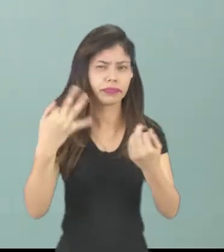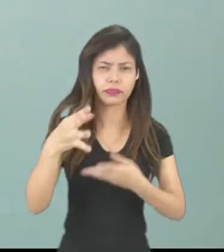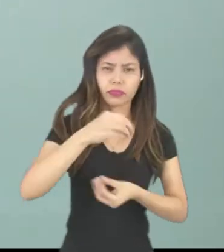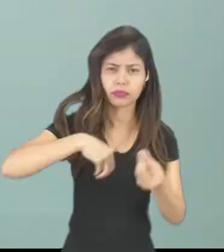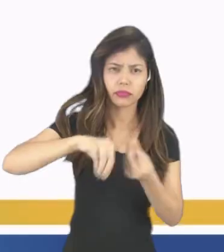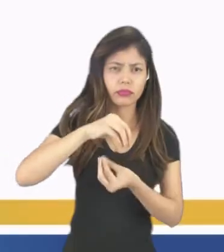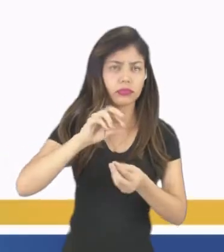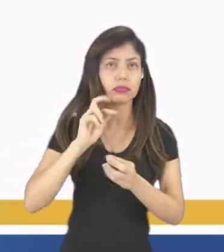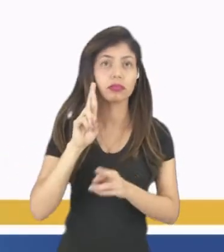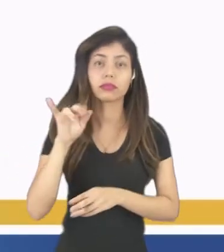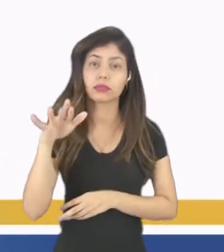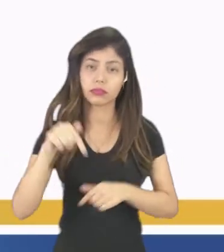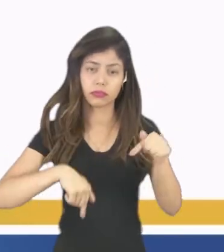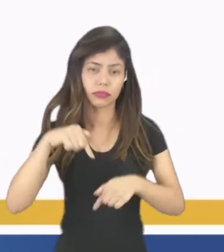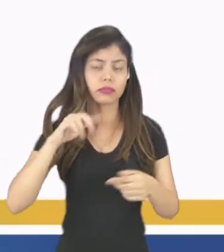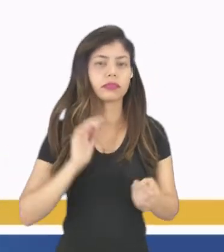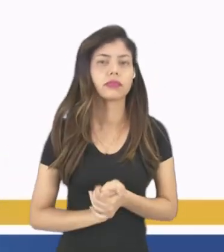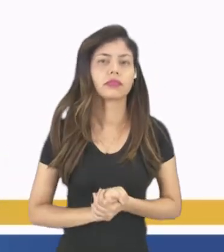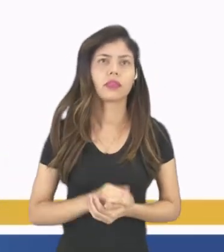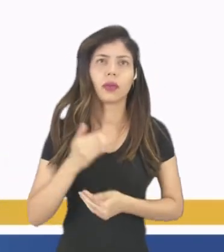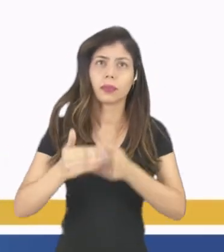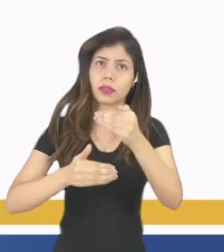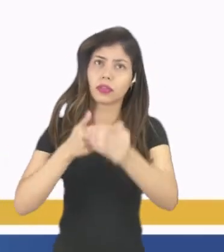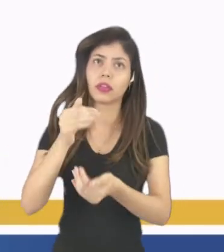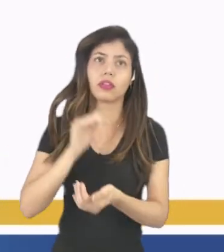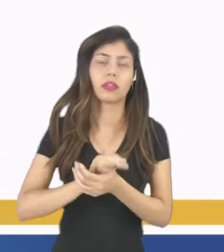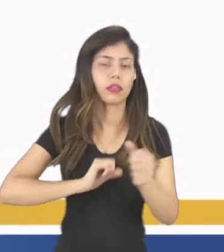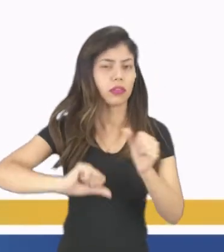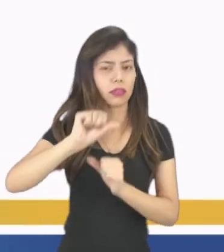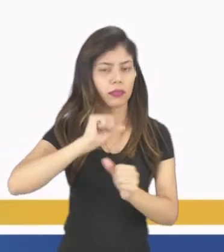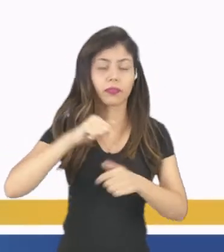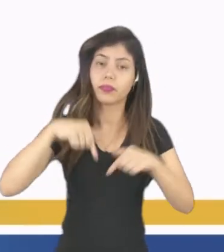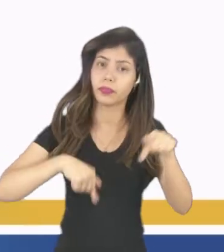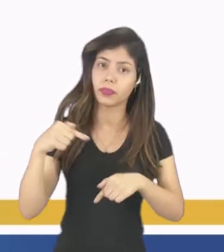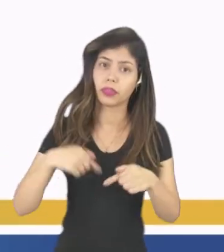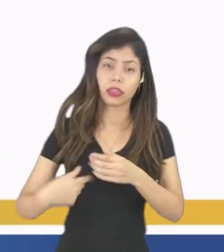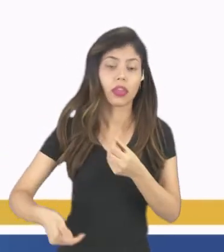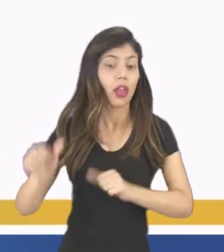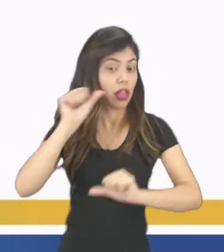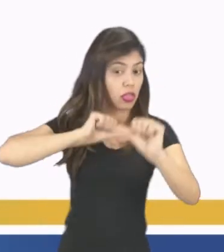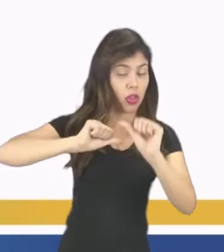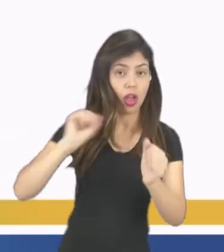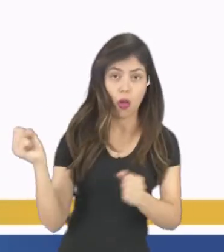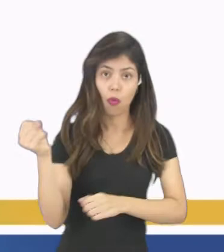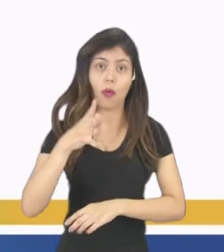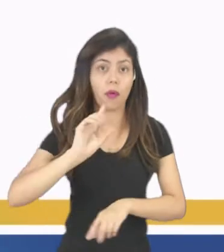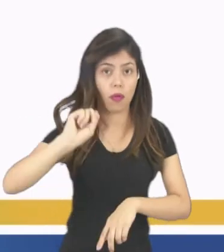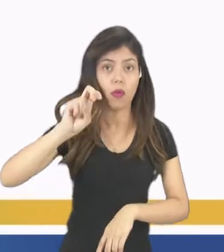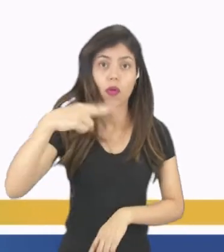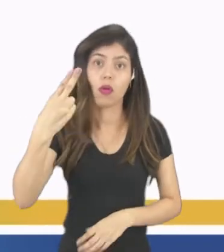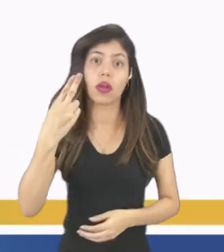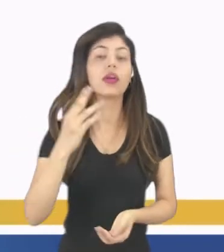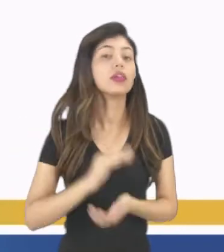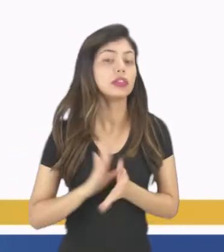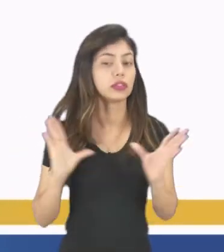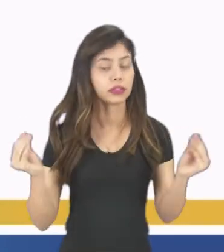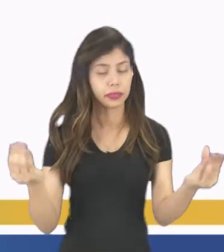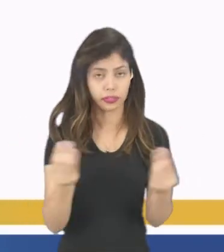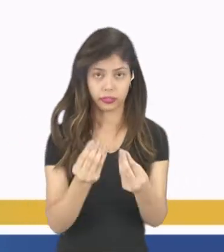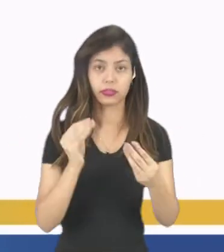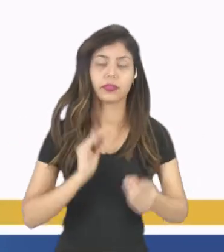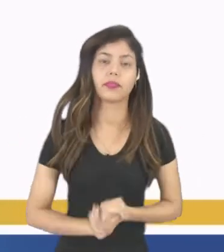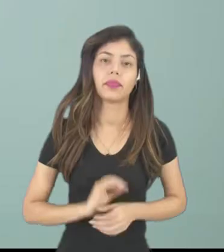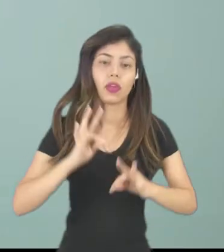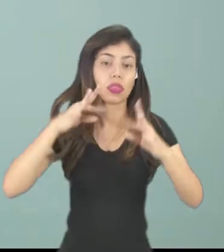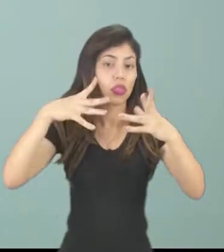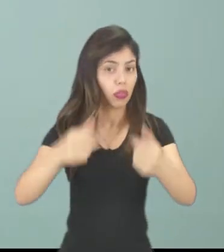reação química? É um processo de mudanças químicas, onde ocorre a conversão de uma substância ou mais em outras substâncias. Então,